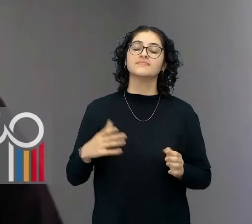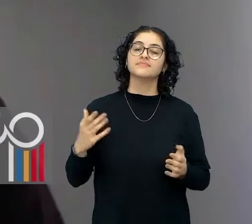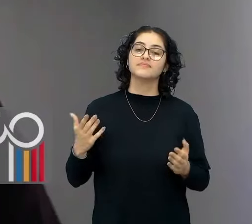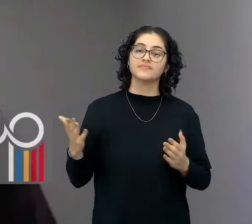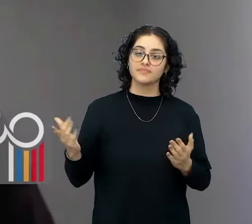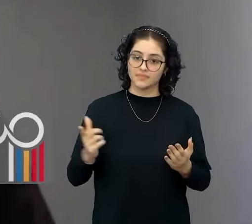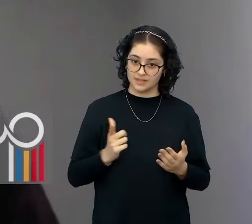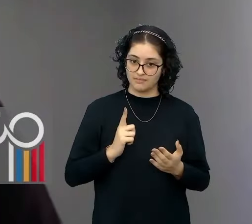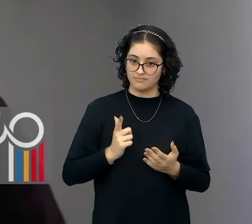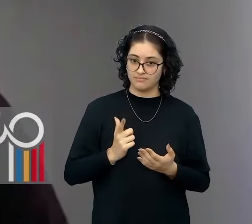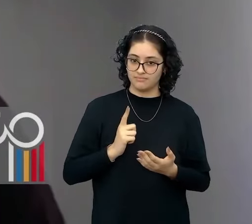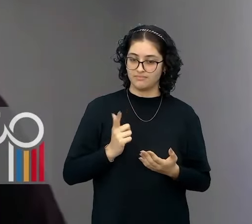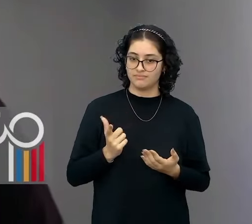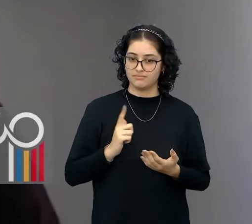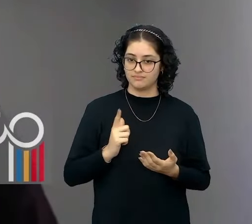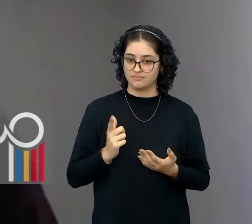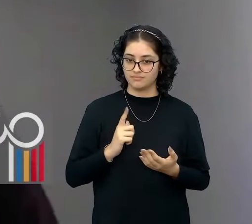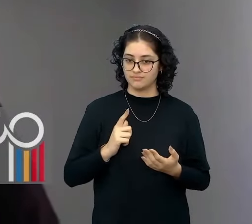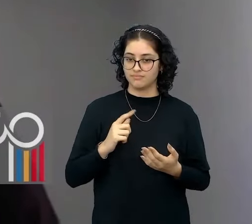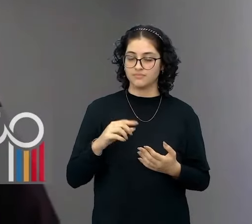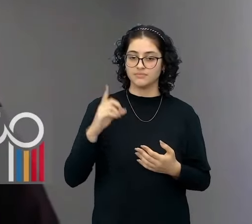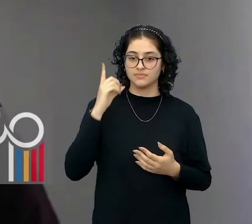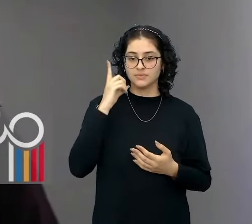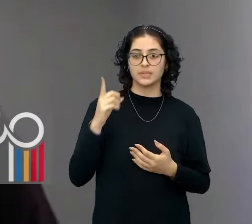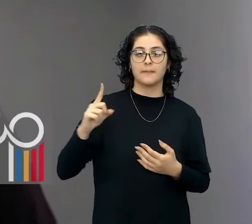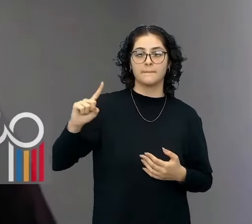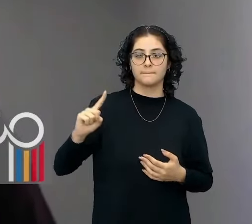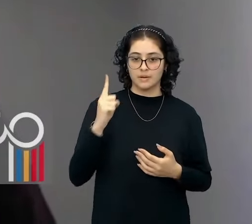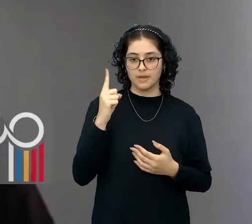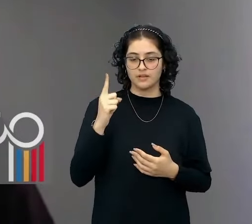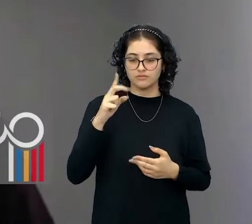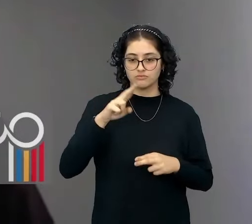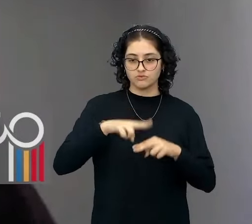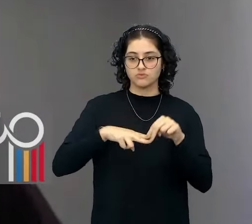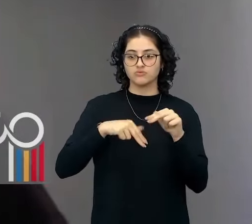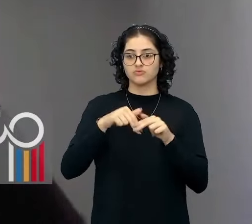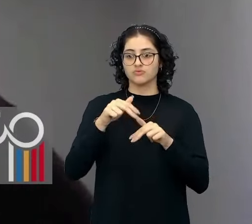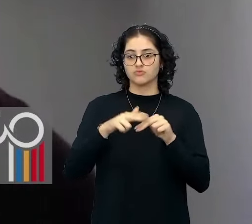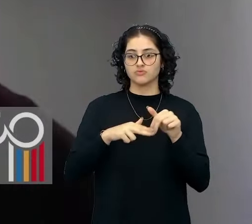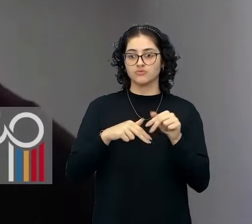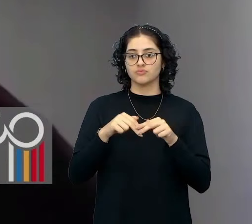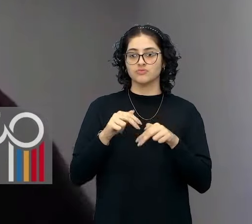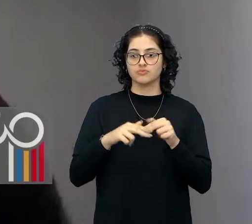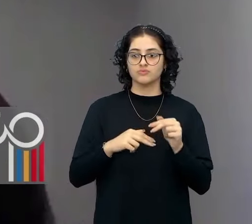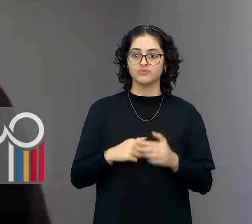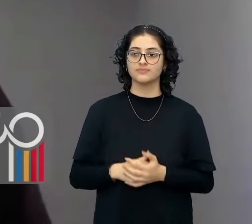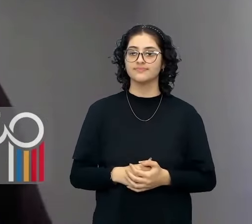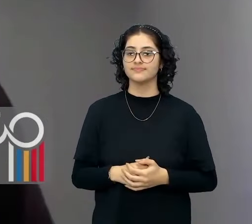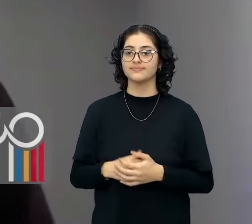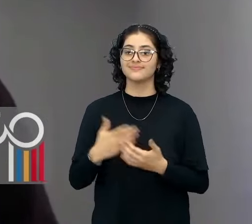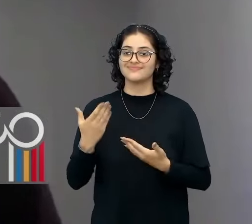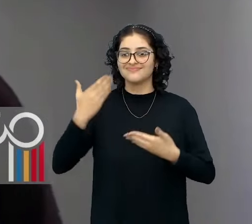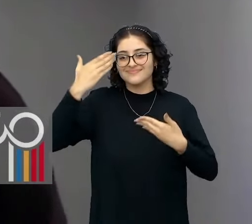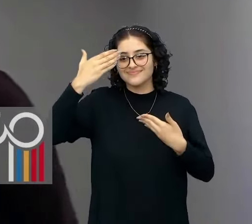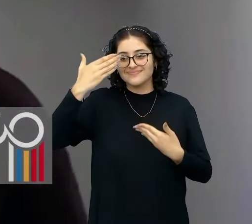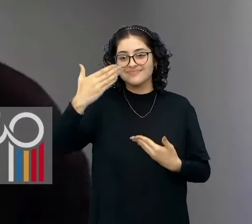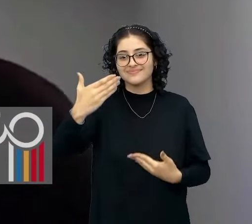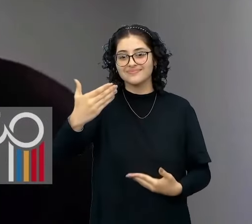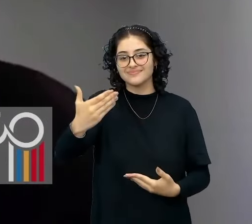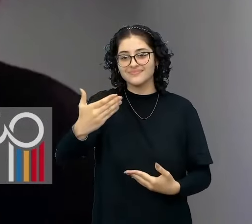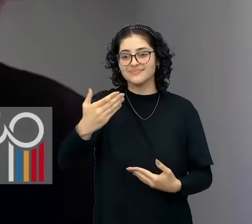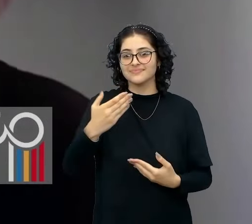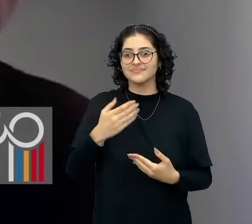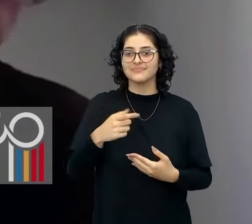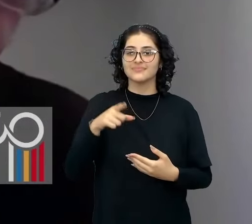que a gente teve aí a partir do dia 1º de junho, né, e gostaria de agradecer